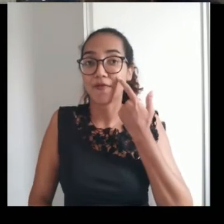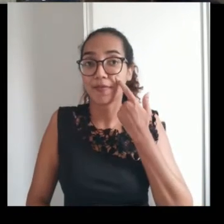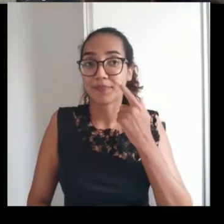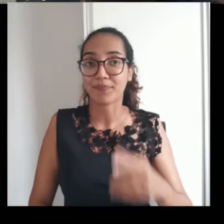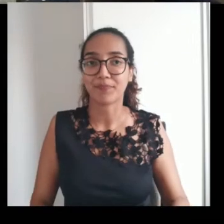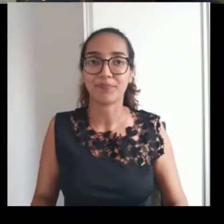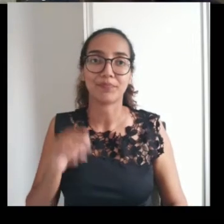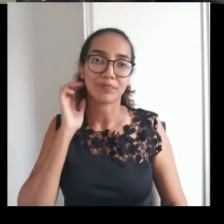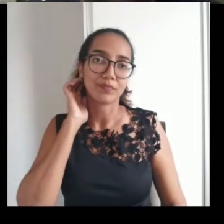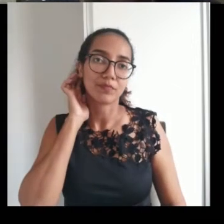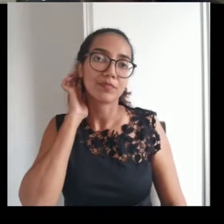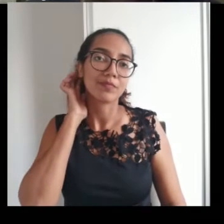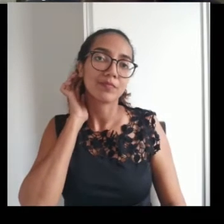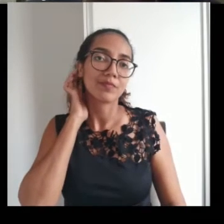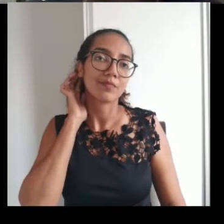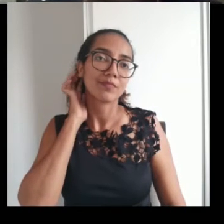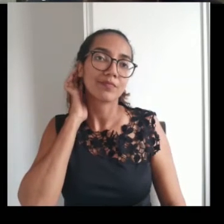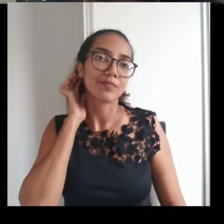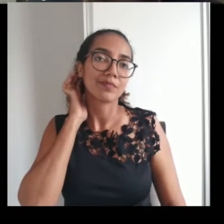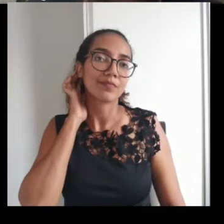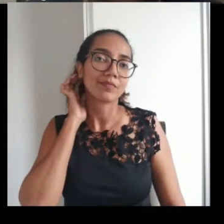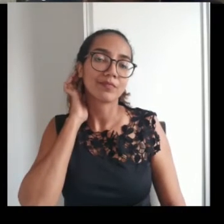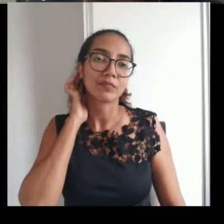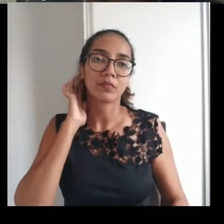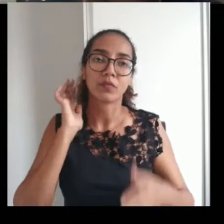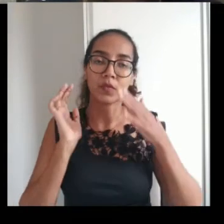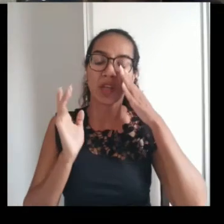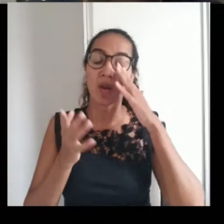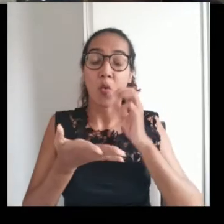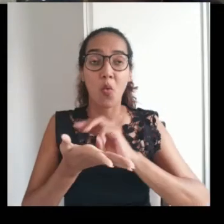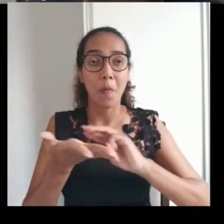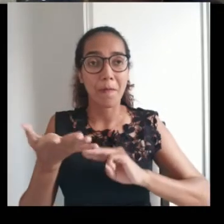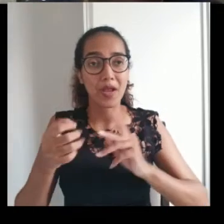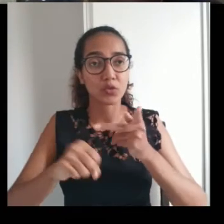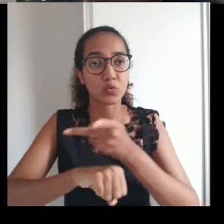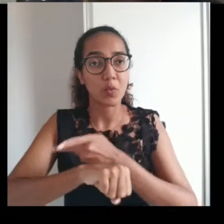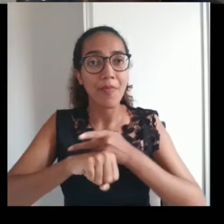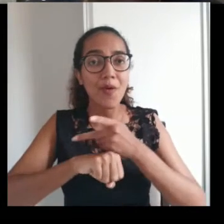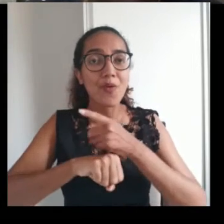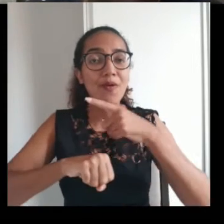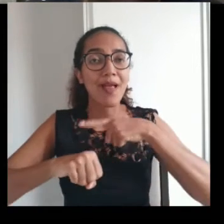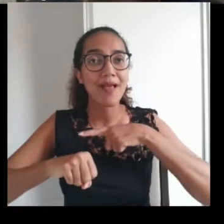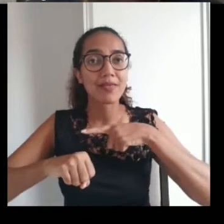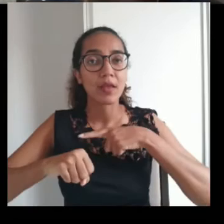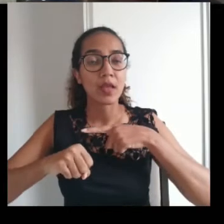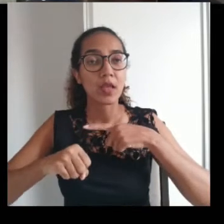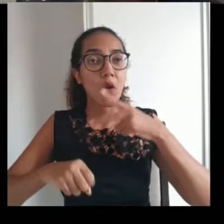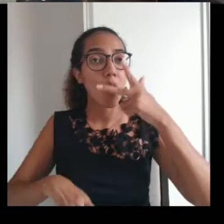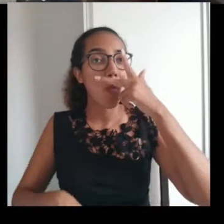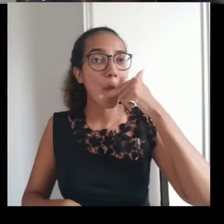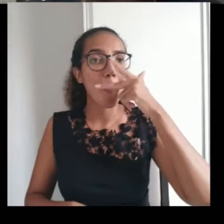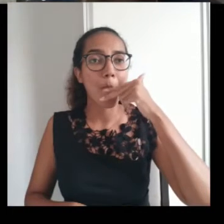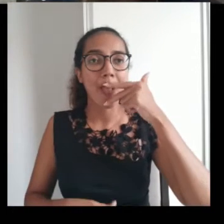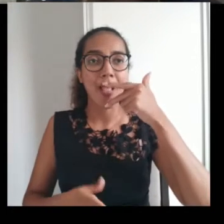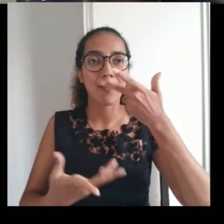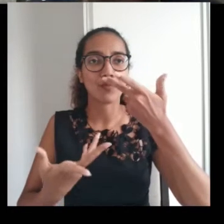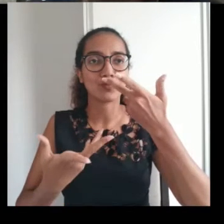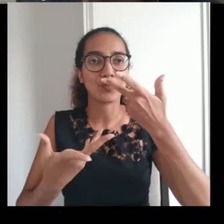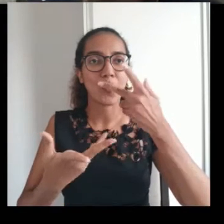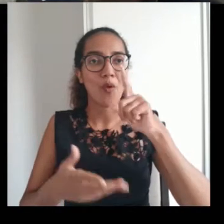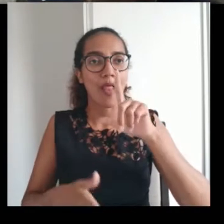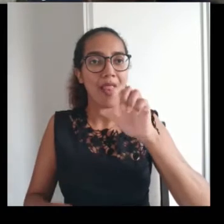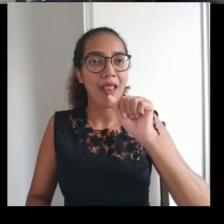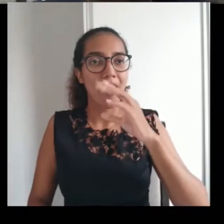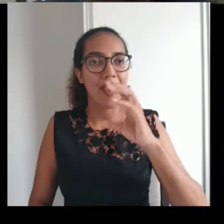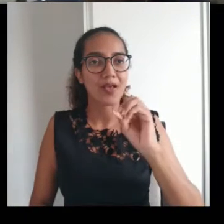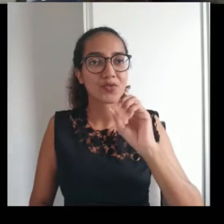o método procurar tem o mesmo laço aqui, ó. Tá vendo? É um código replicado. Então, o